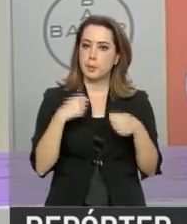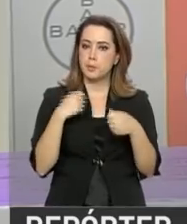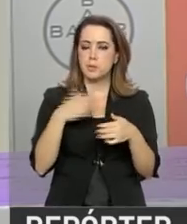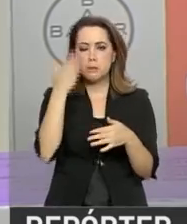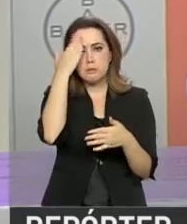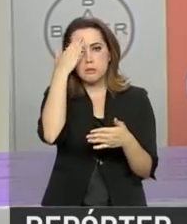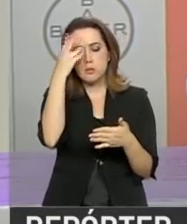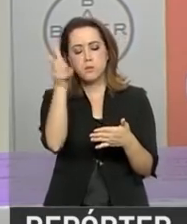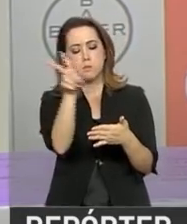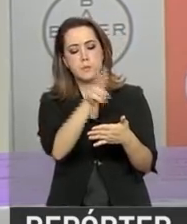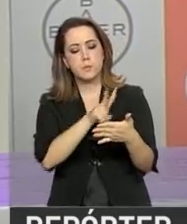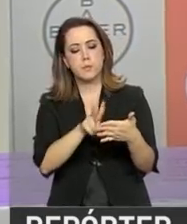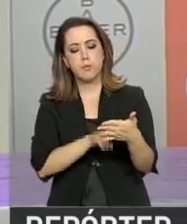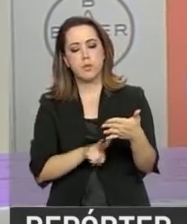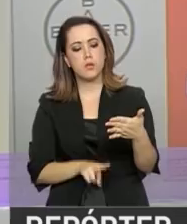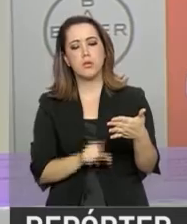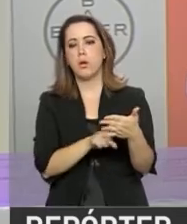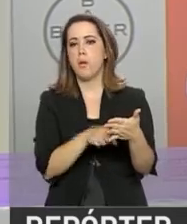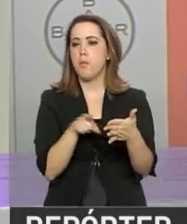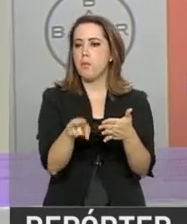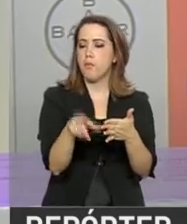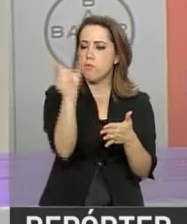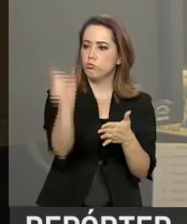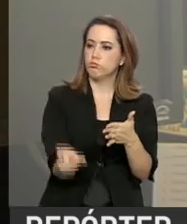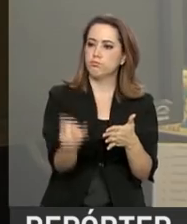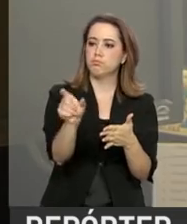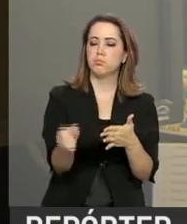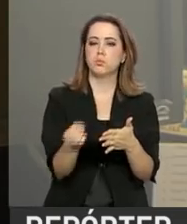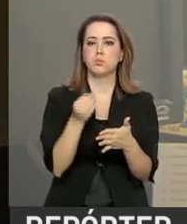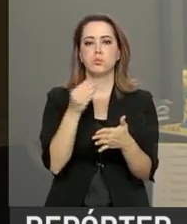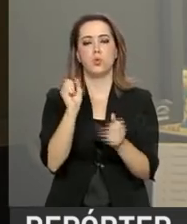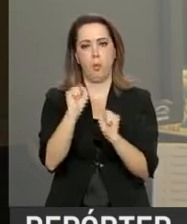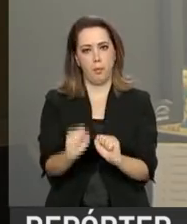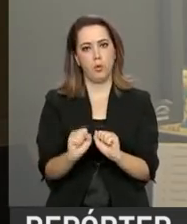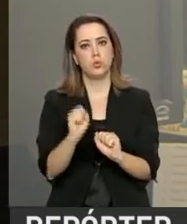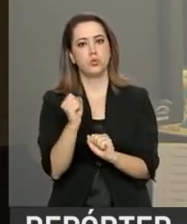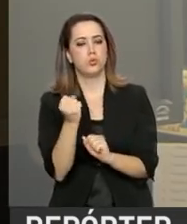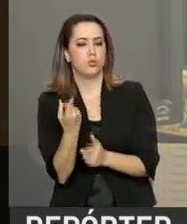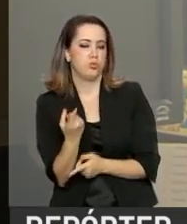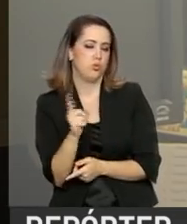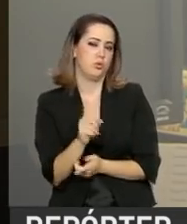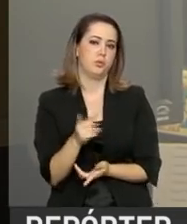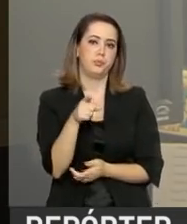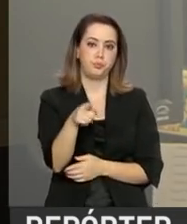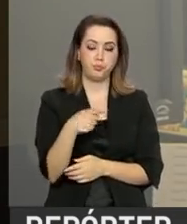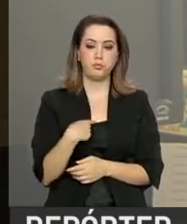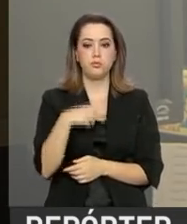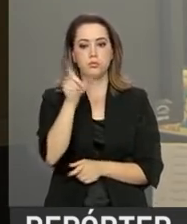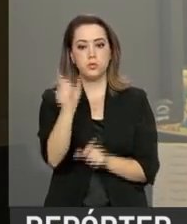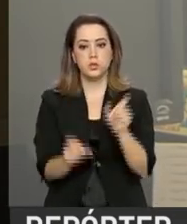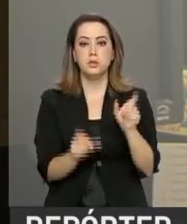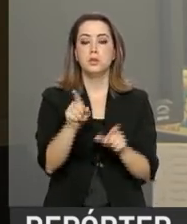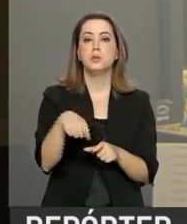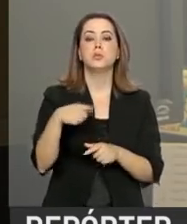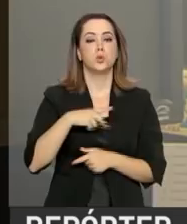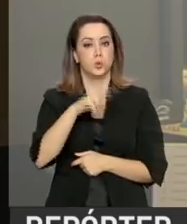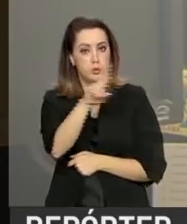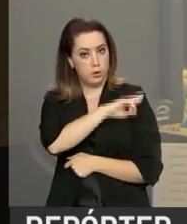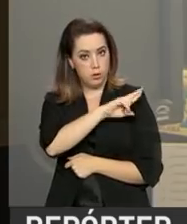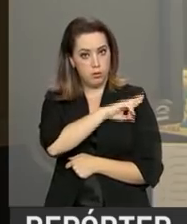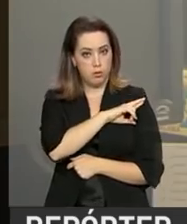uma avaliação criteriosa do paciente o médico que prescreve tem responsabilidade de orientar bem o